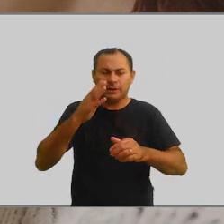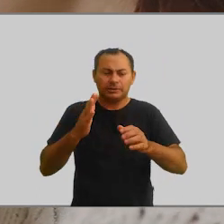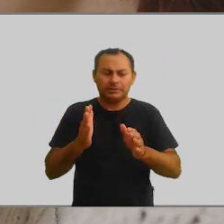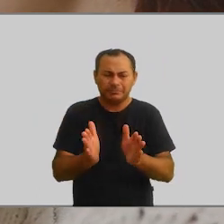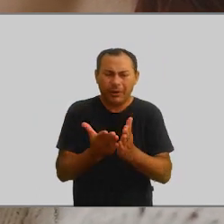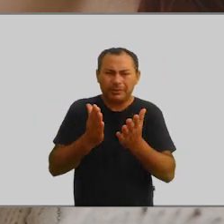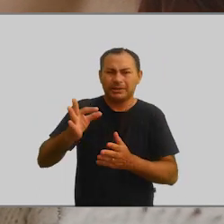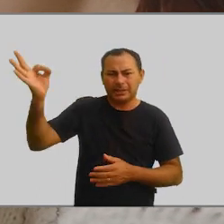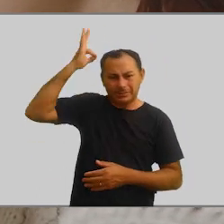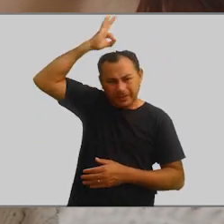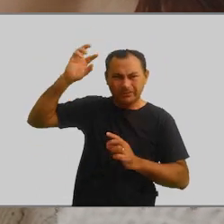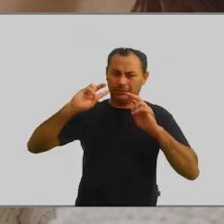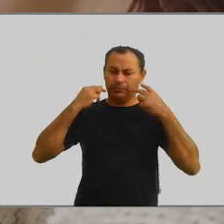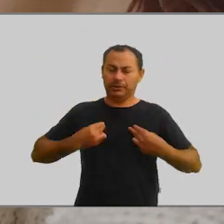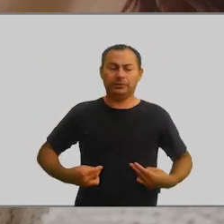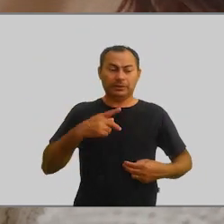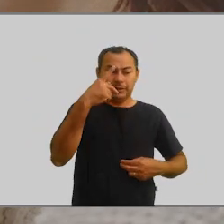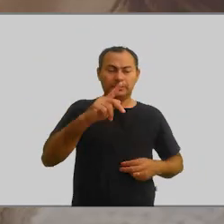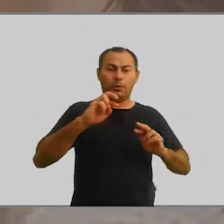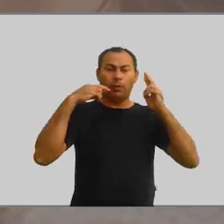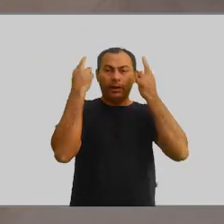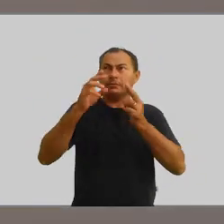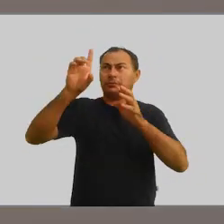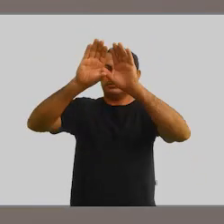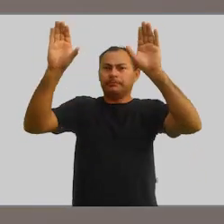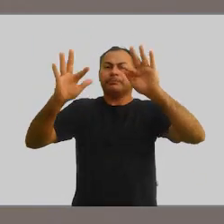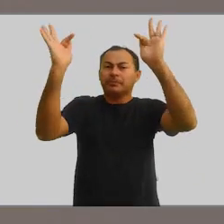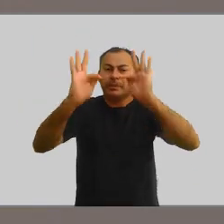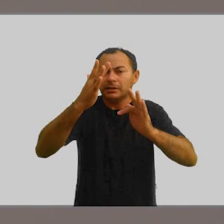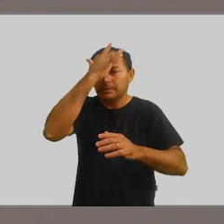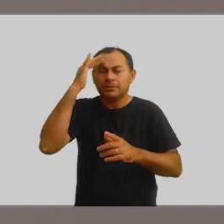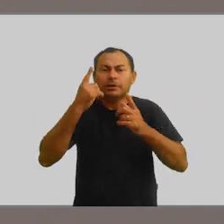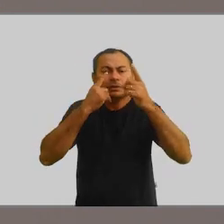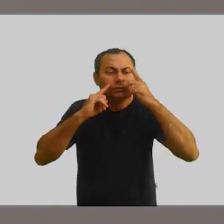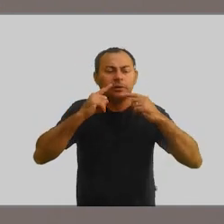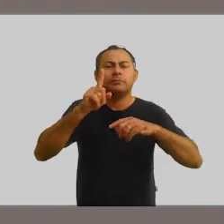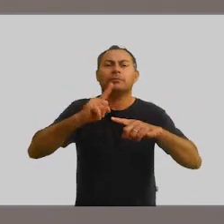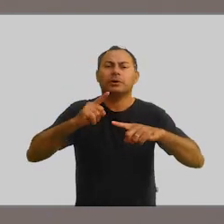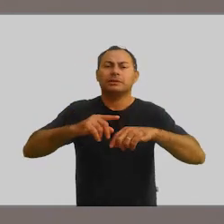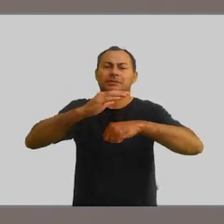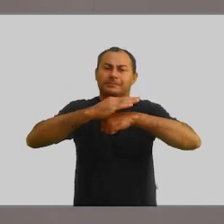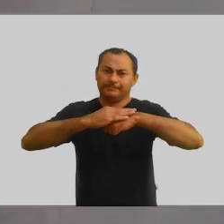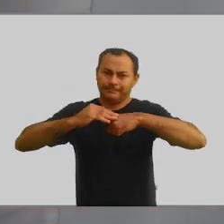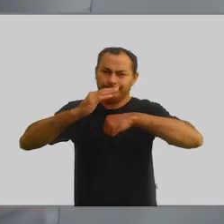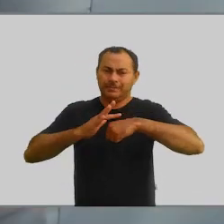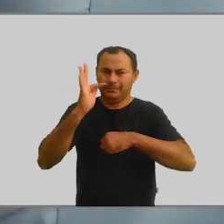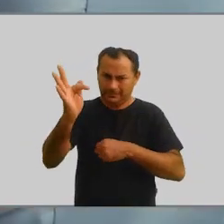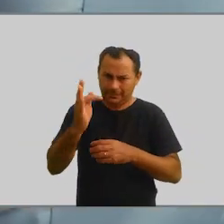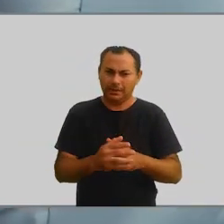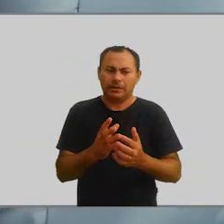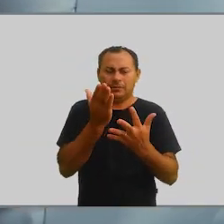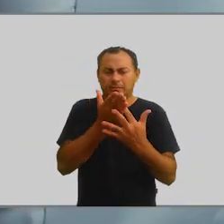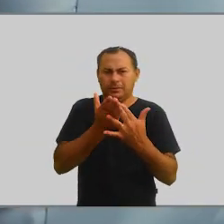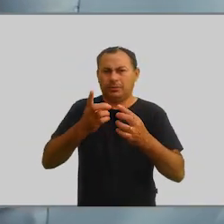pobres em espírito, pois deles é o reino dos céus, e bem-aventurados os que choram, pois serão consolados. Entre